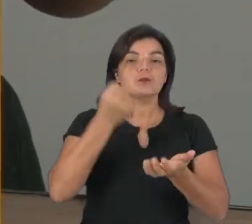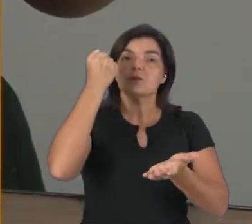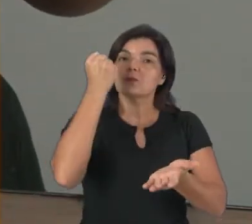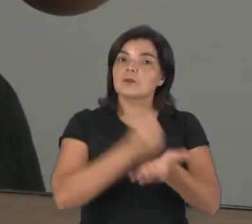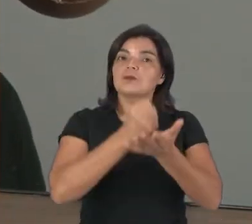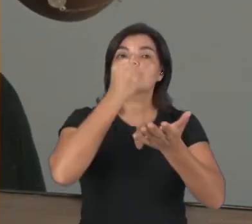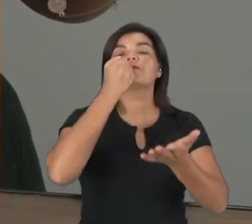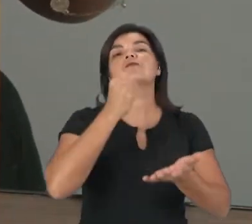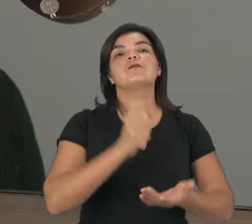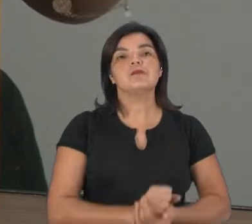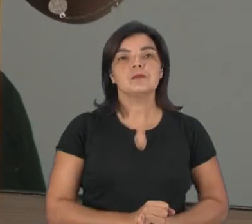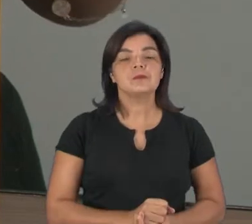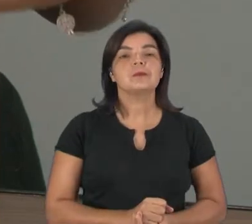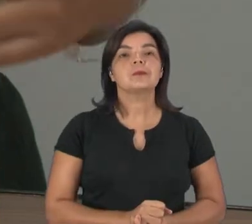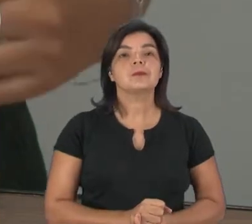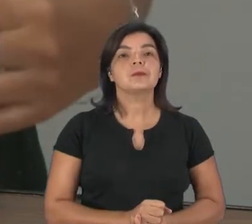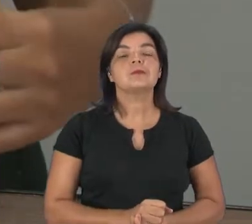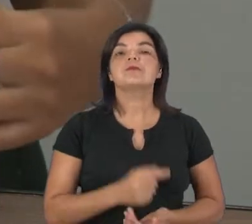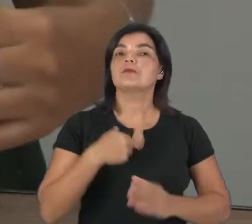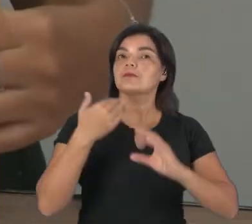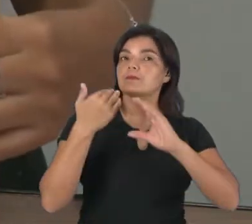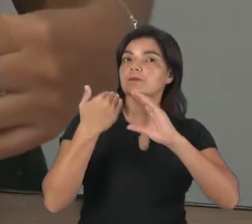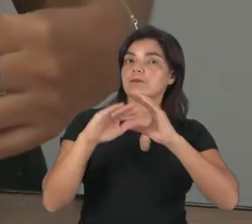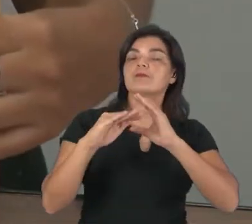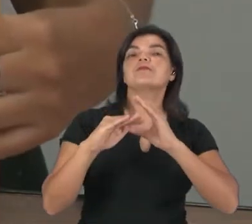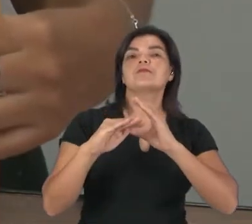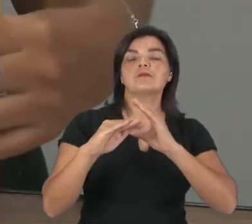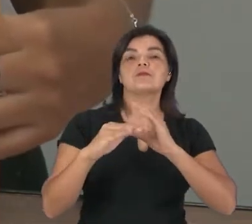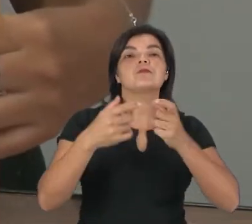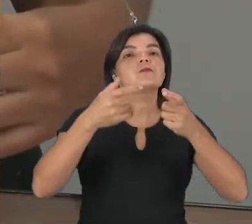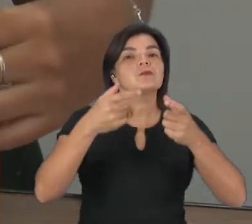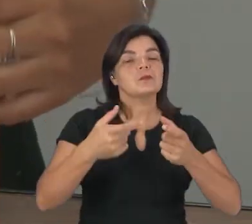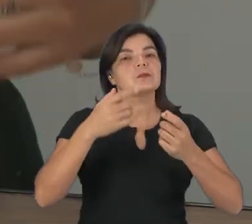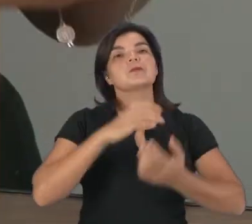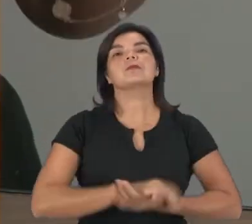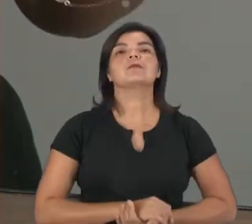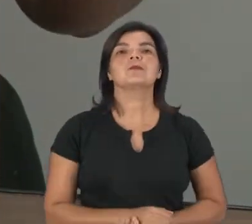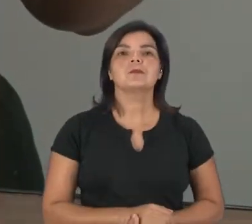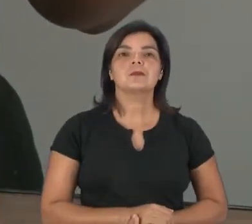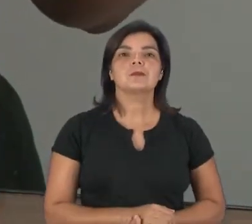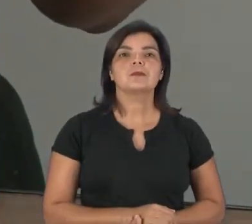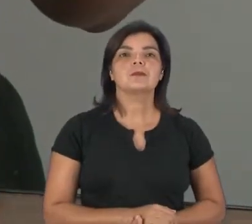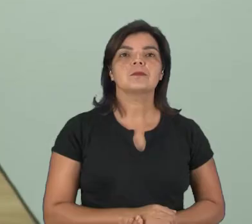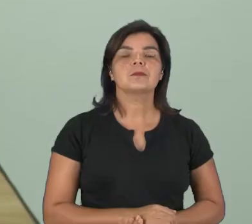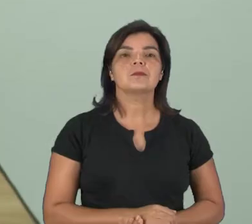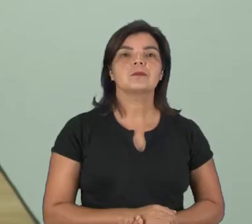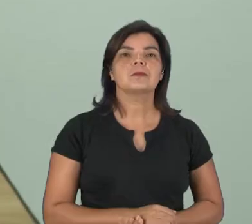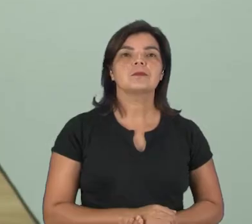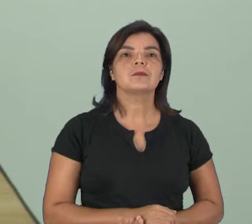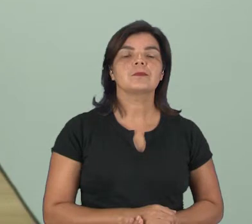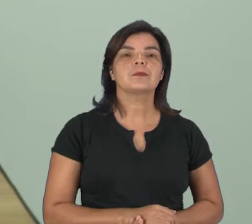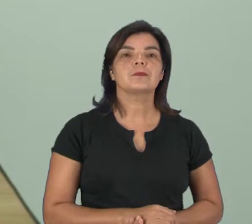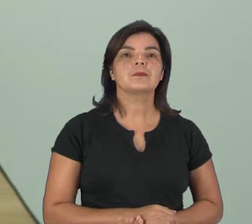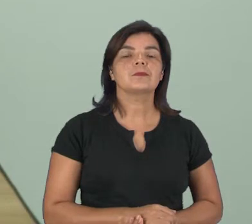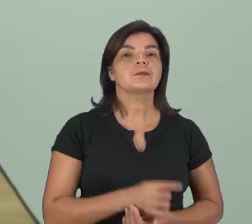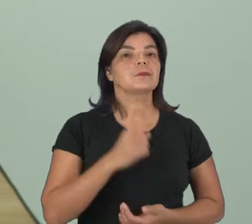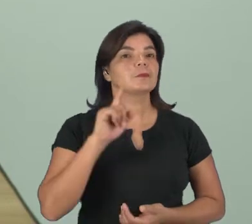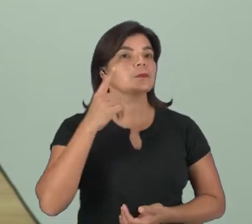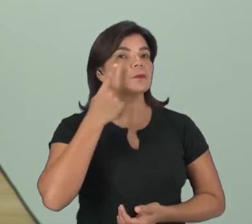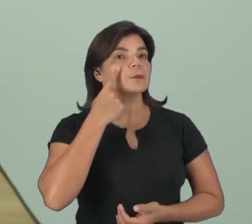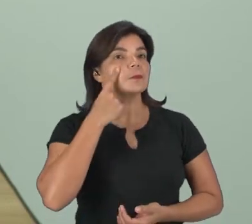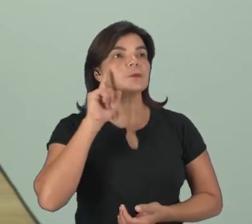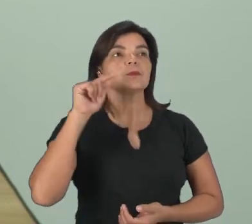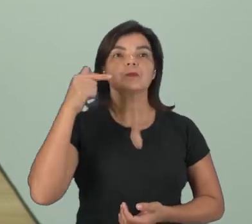selo e ela vai ser enviada ao seu destinatário. Muito bem, vamos